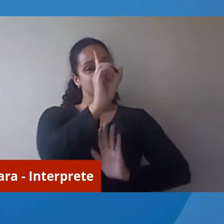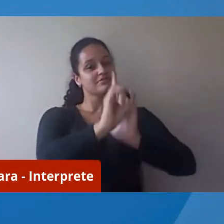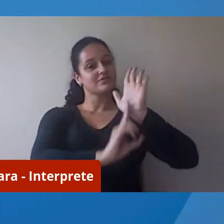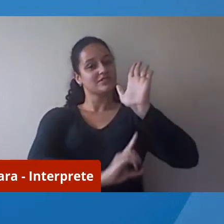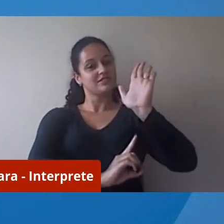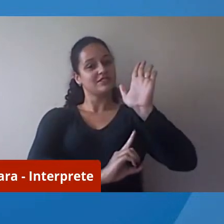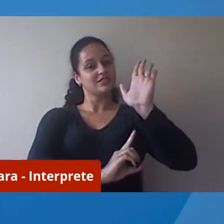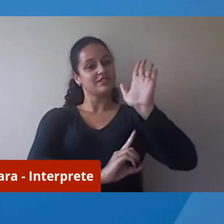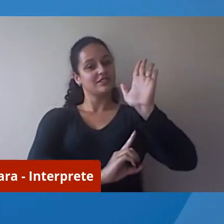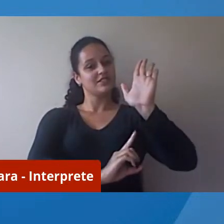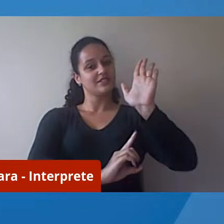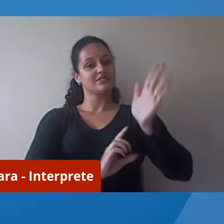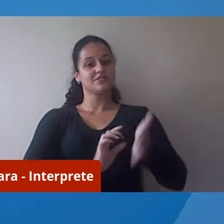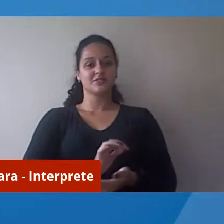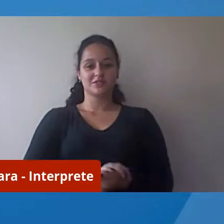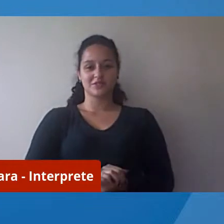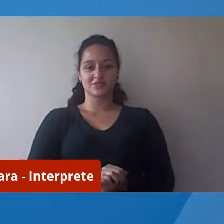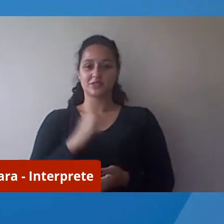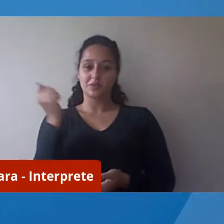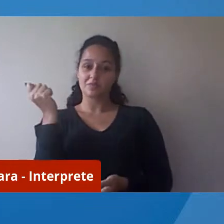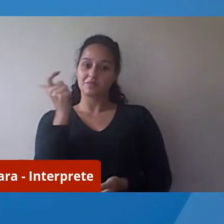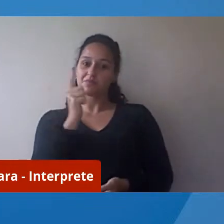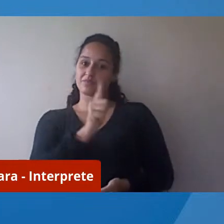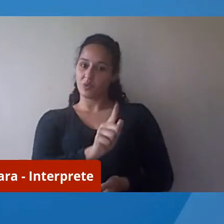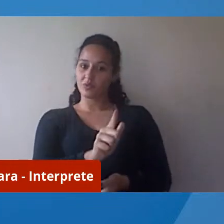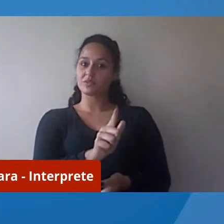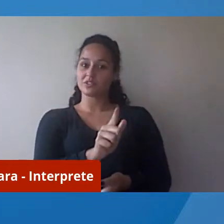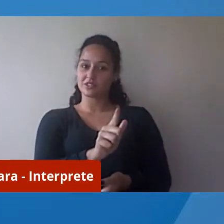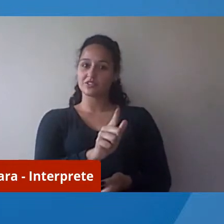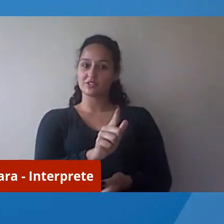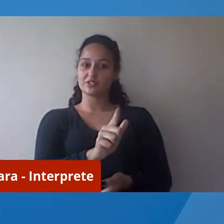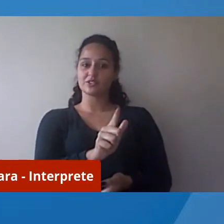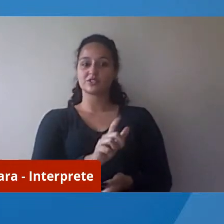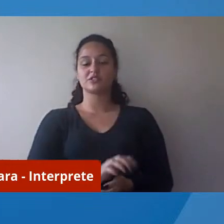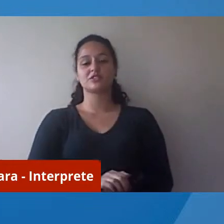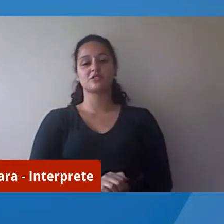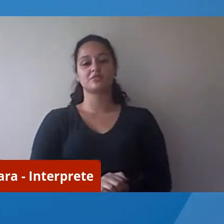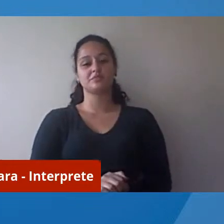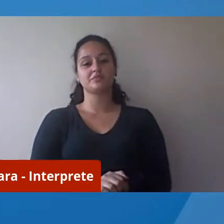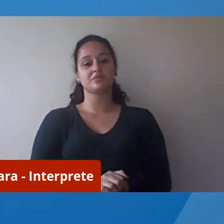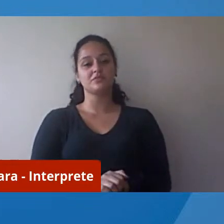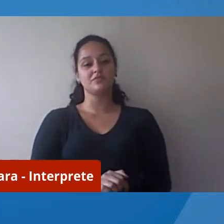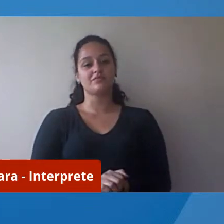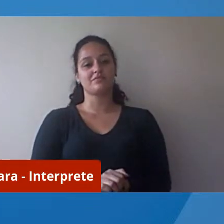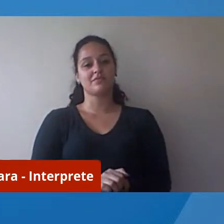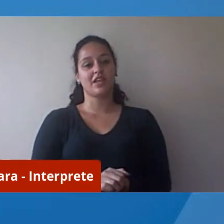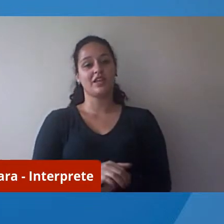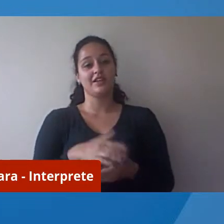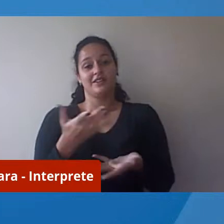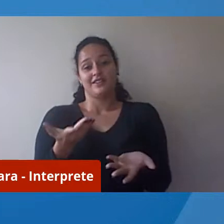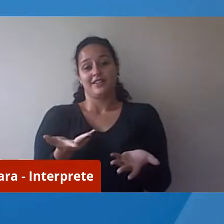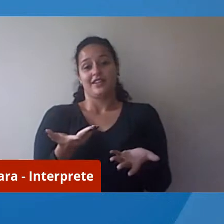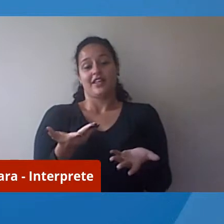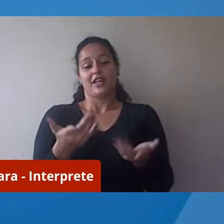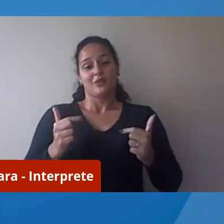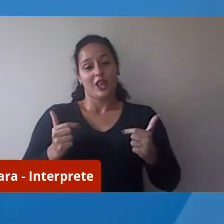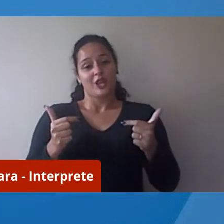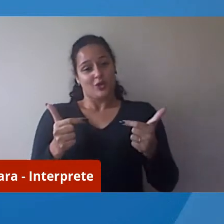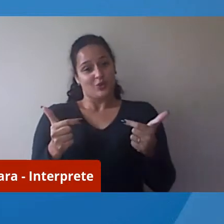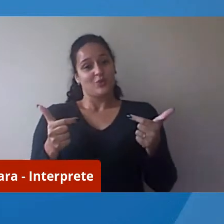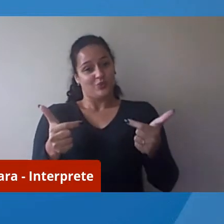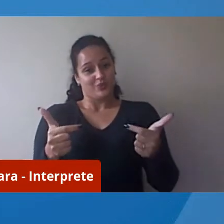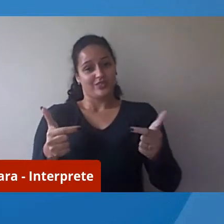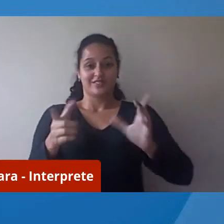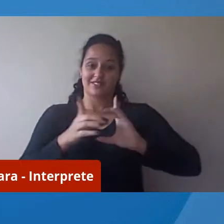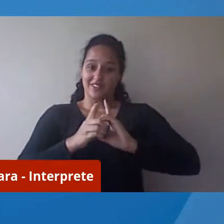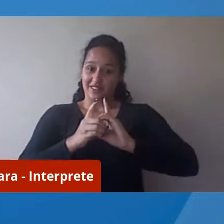conquistas, de colapso à tão frágil democracia, estamos aqui, né, reunidos